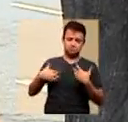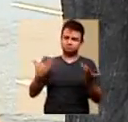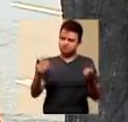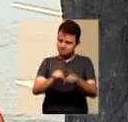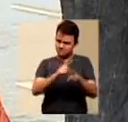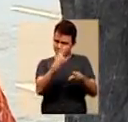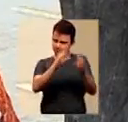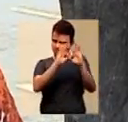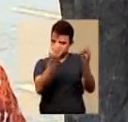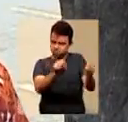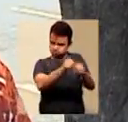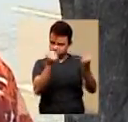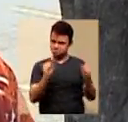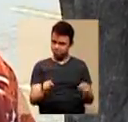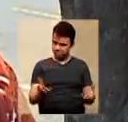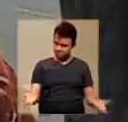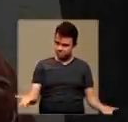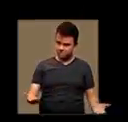destruído a família dela.